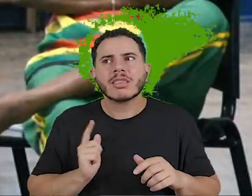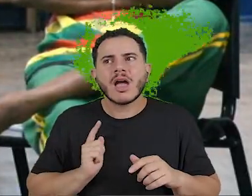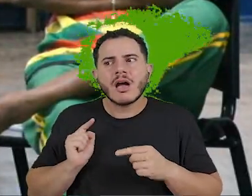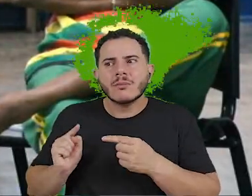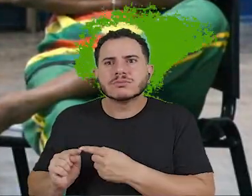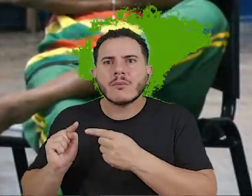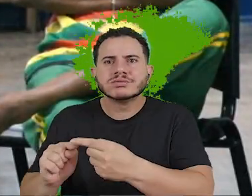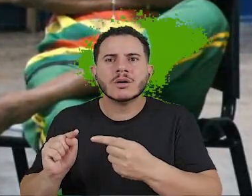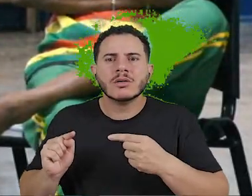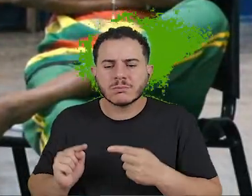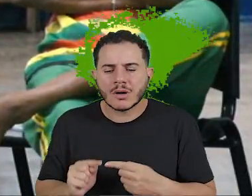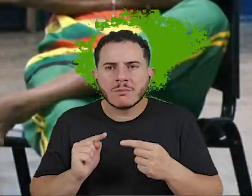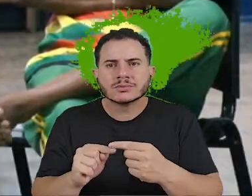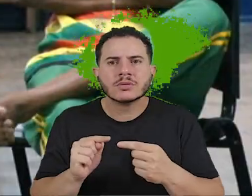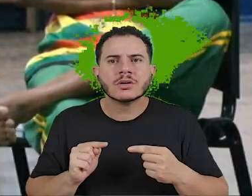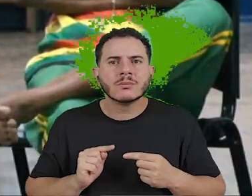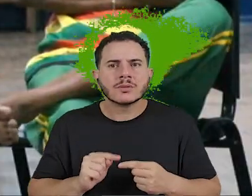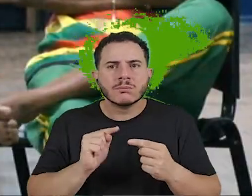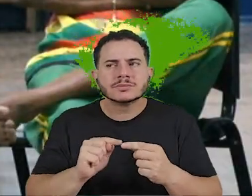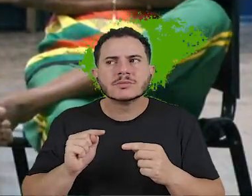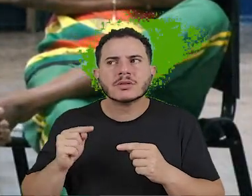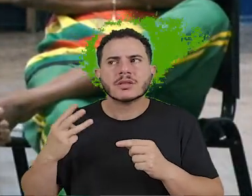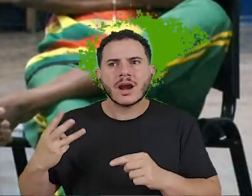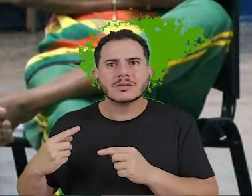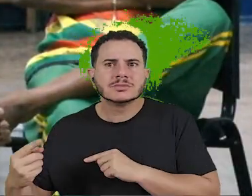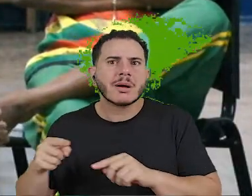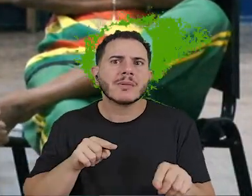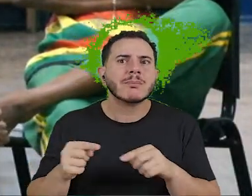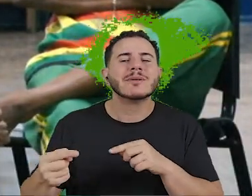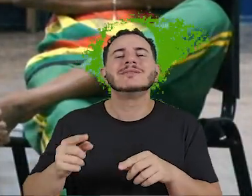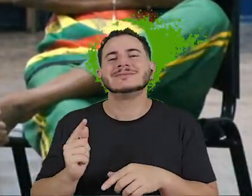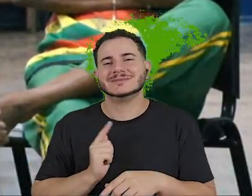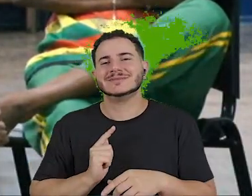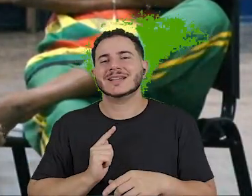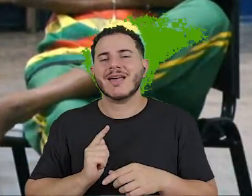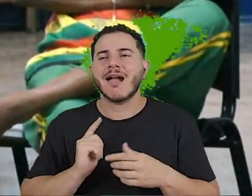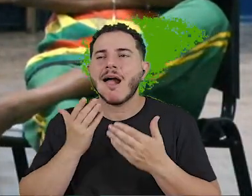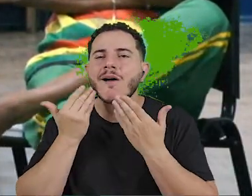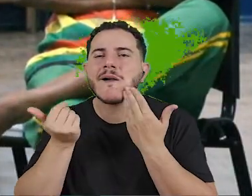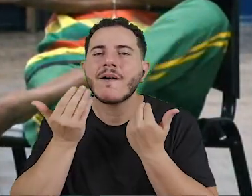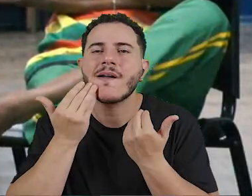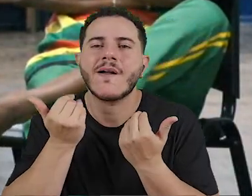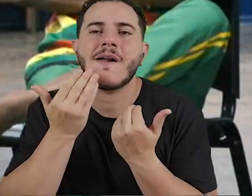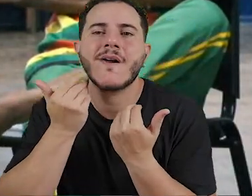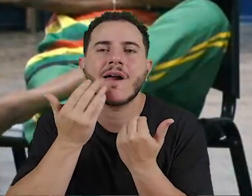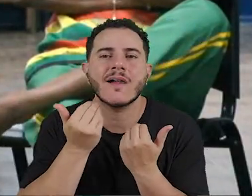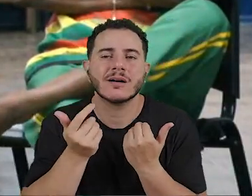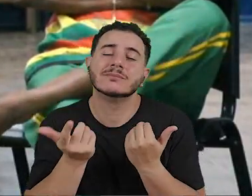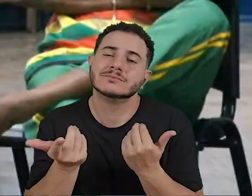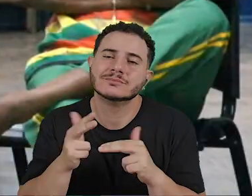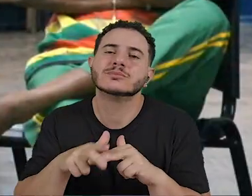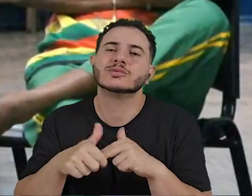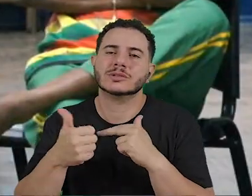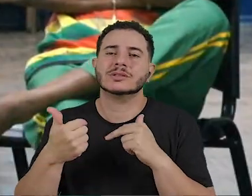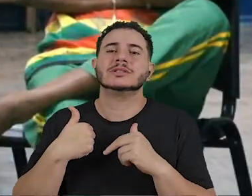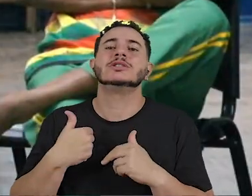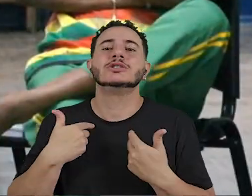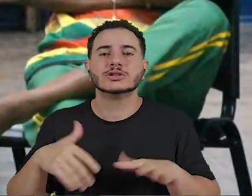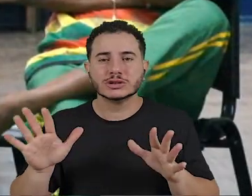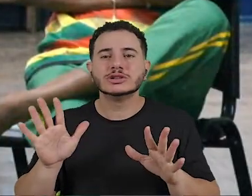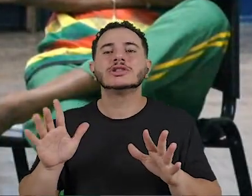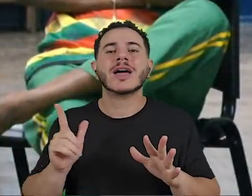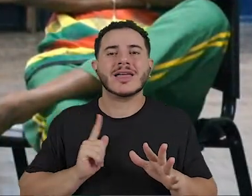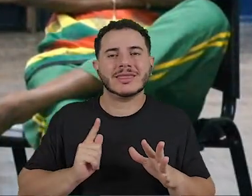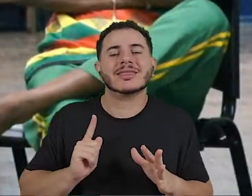é propriamente dentro de uma nação, mas o momento em que eu tive uma oficina